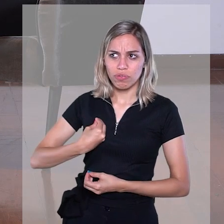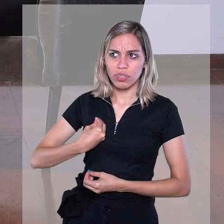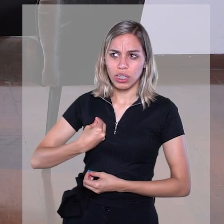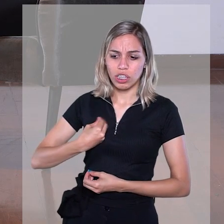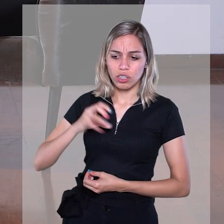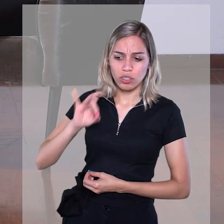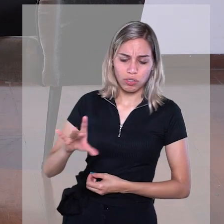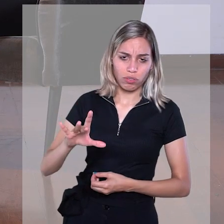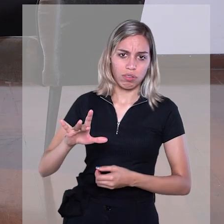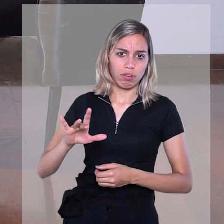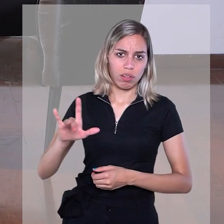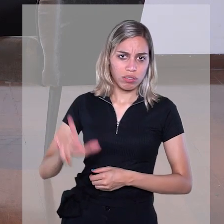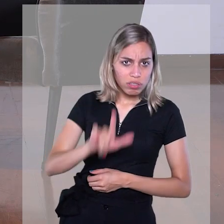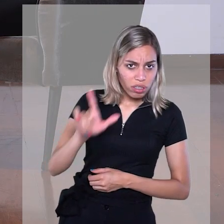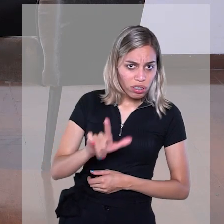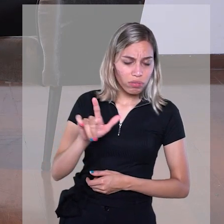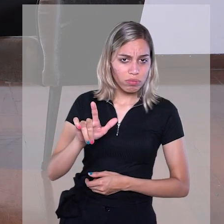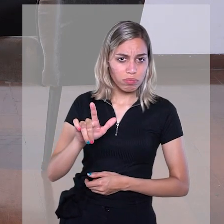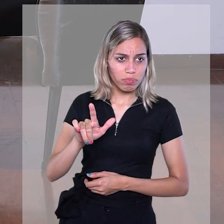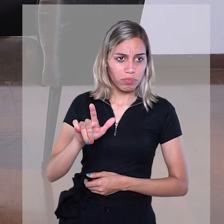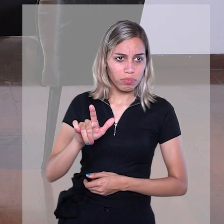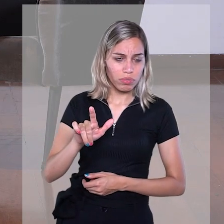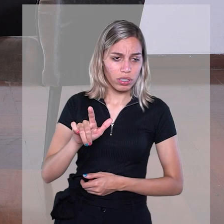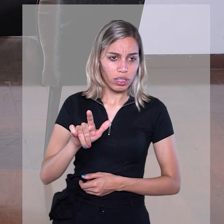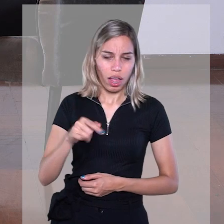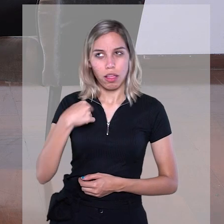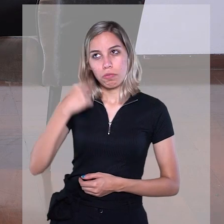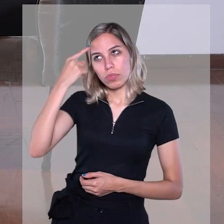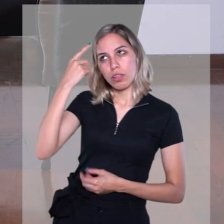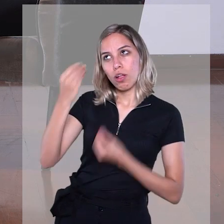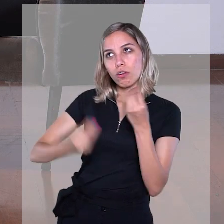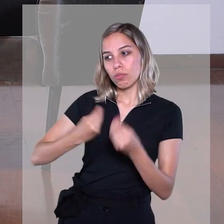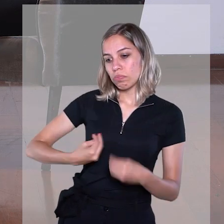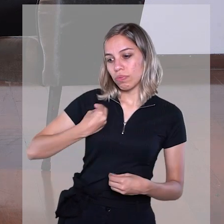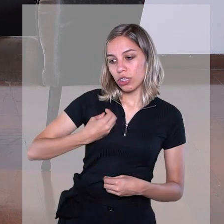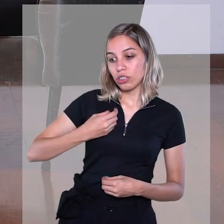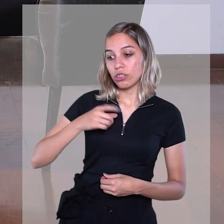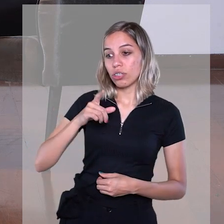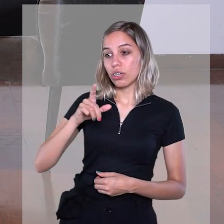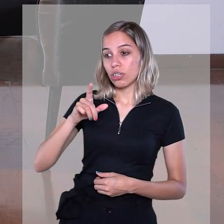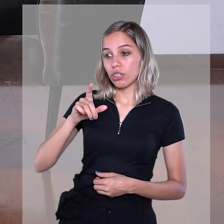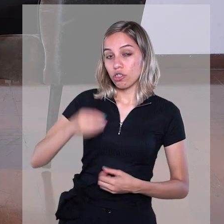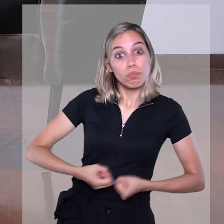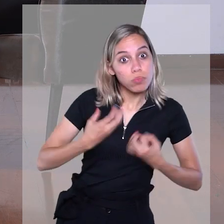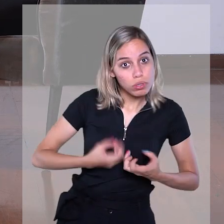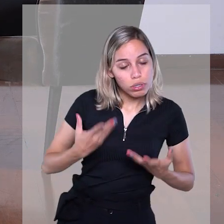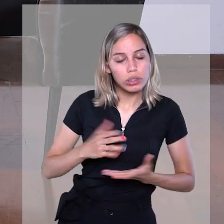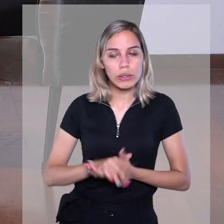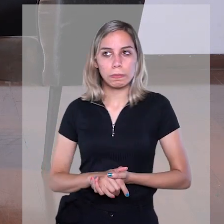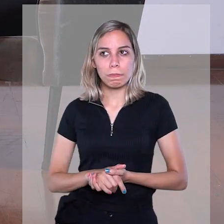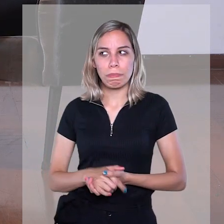literatura. Alguns mais ousados querem saber como viver de poesia. E me causa espécie que